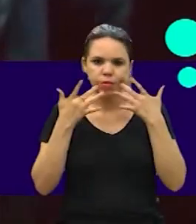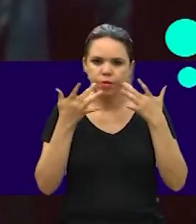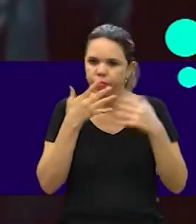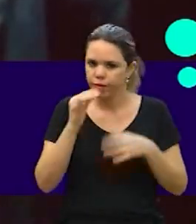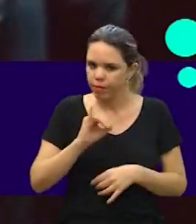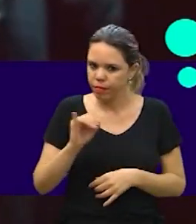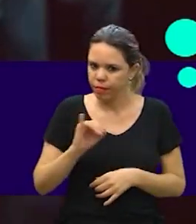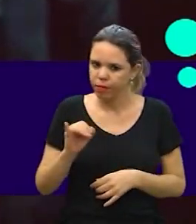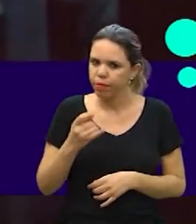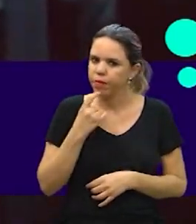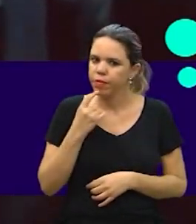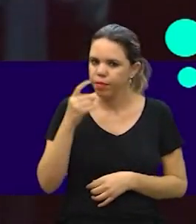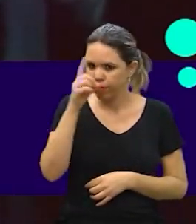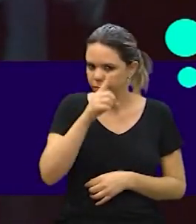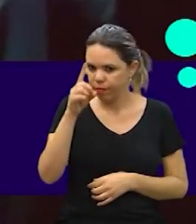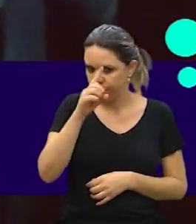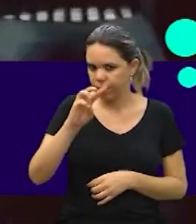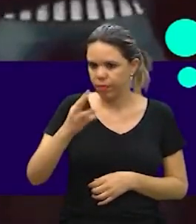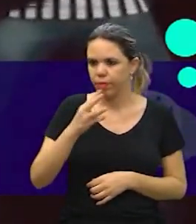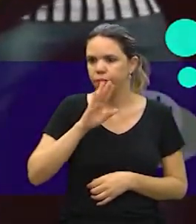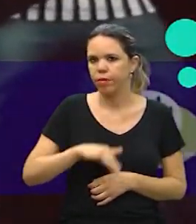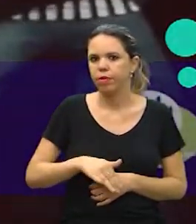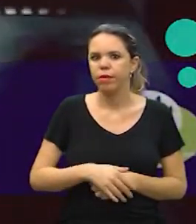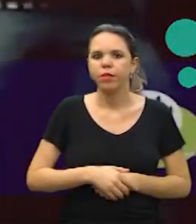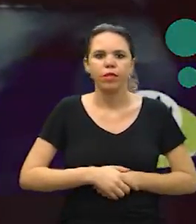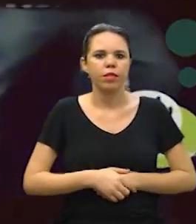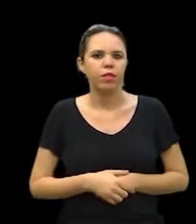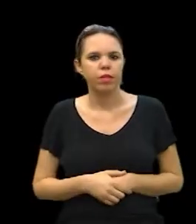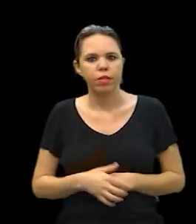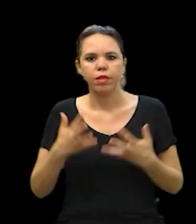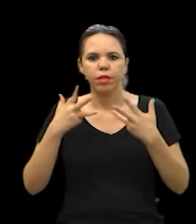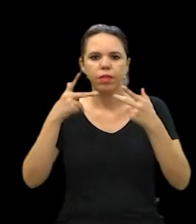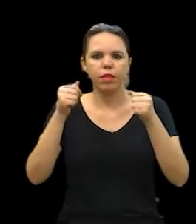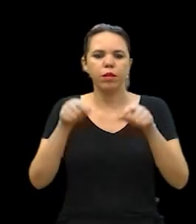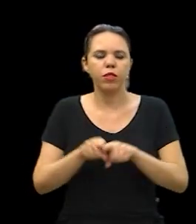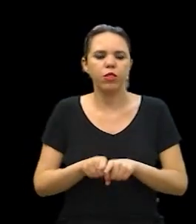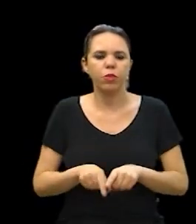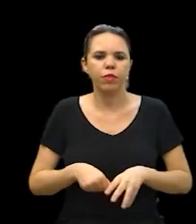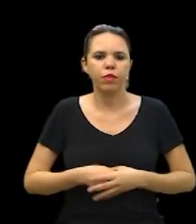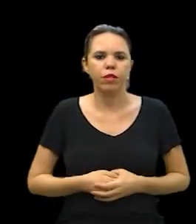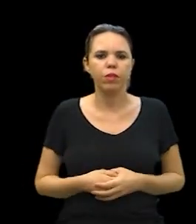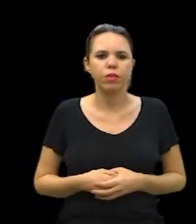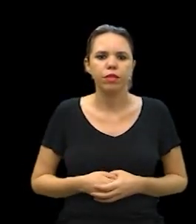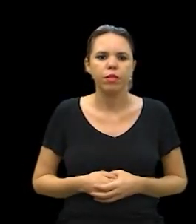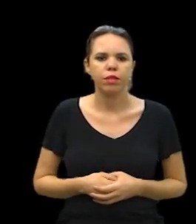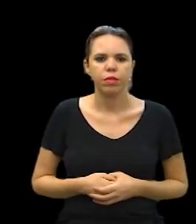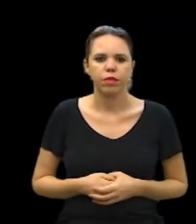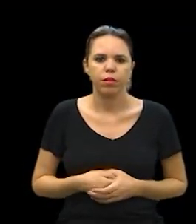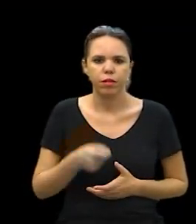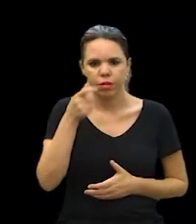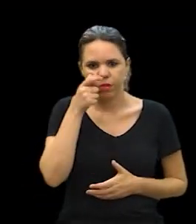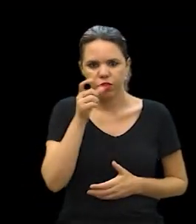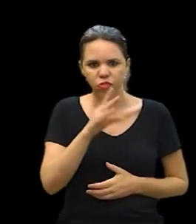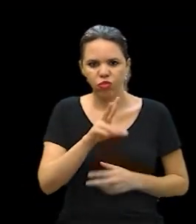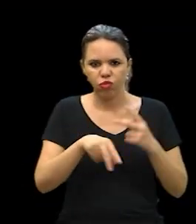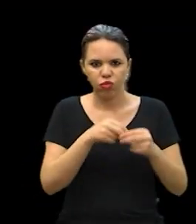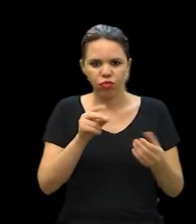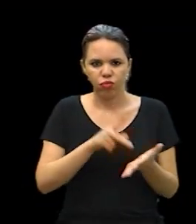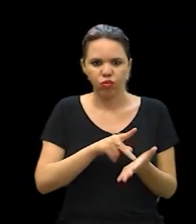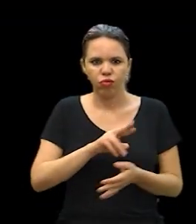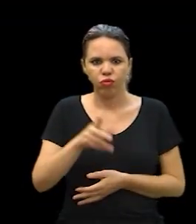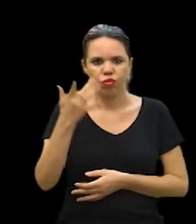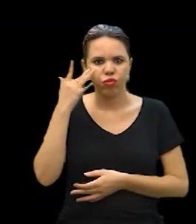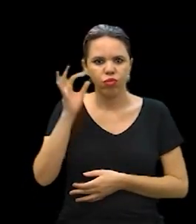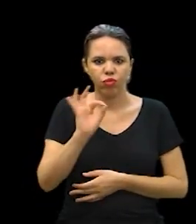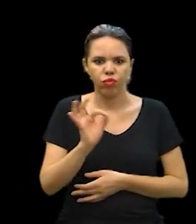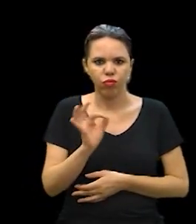no Teatro Iguatemi Campinas, domingo às 3 da tarde. A Mulher Maravilha, ela tem o laço da verdade. Vocês viram? Ela tem um laço da